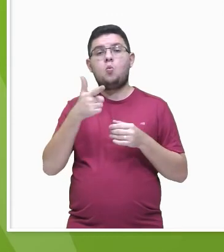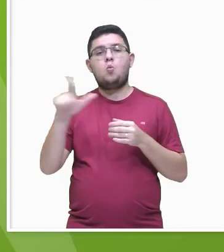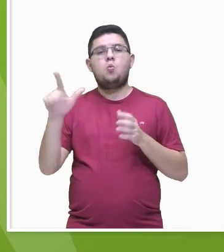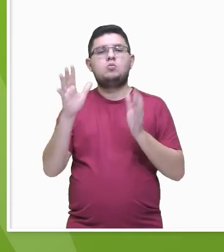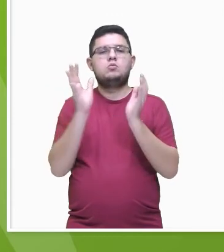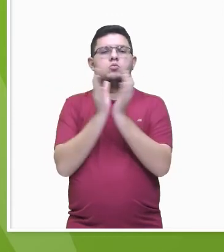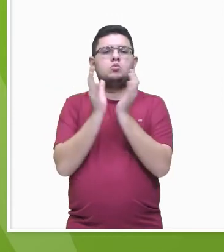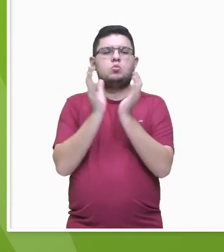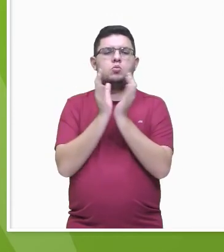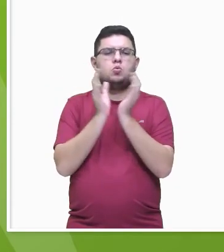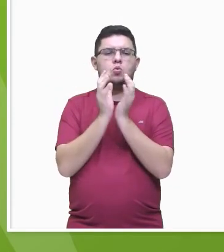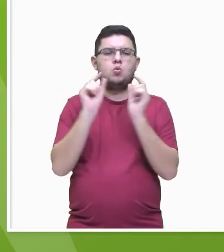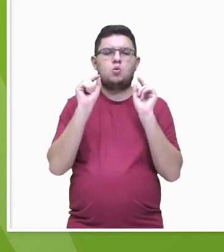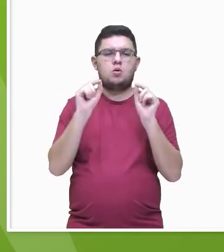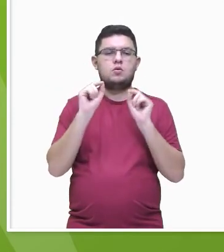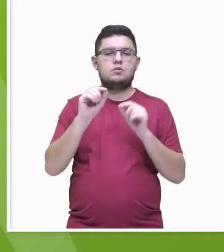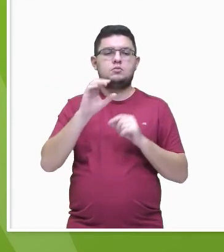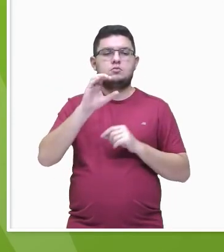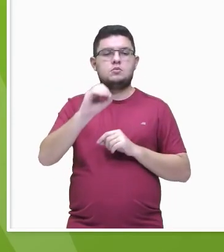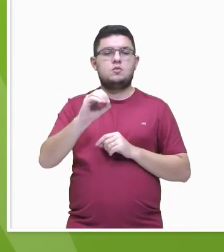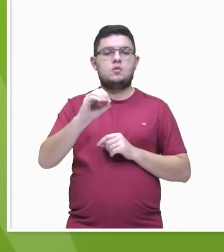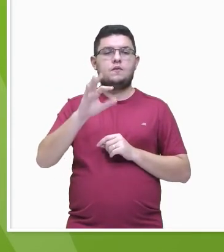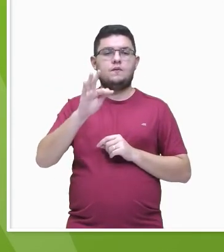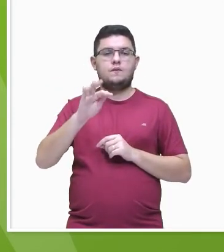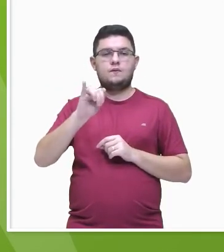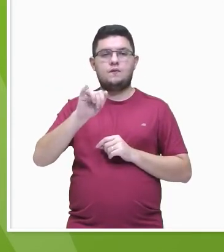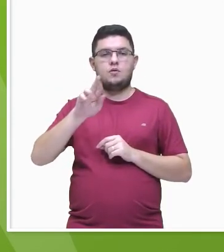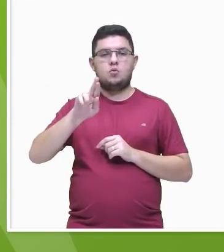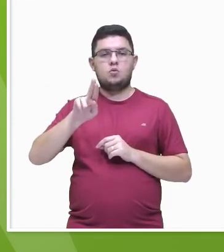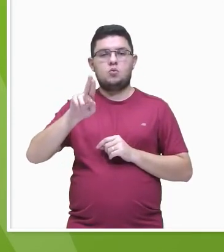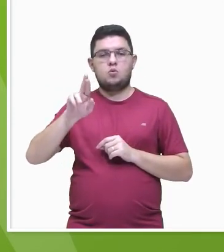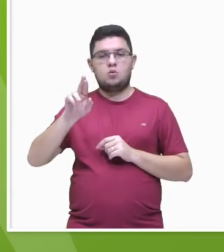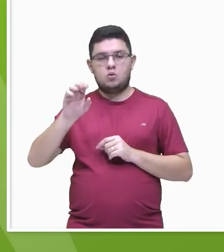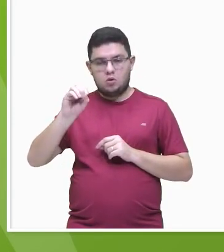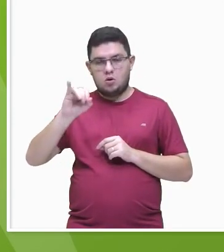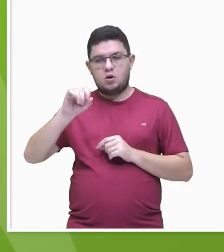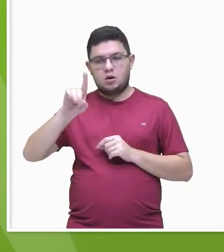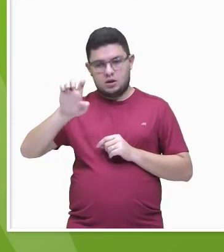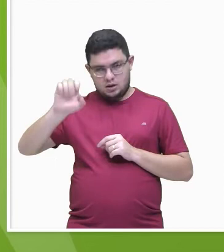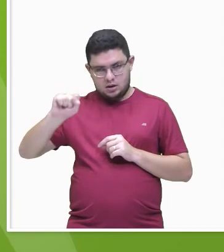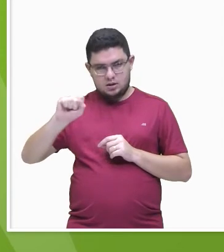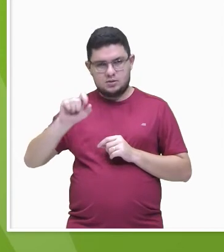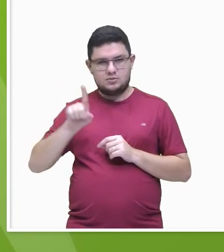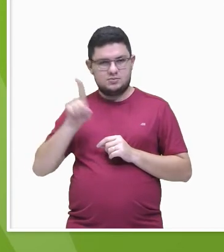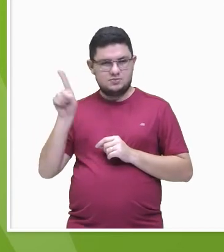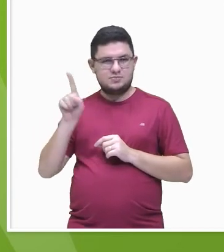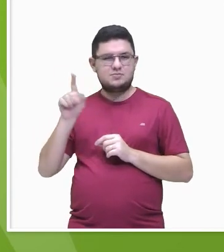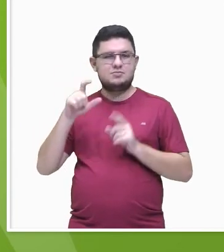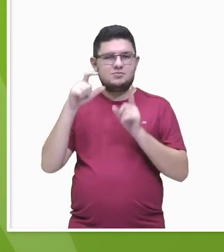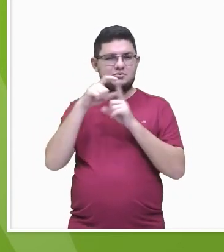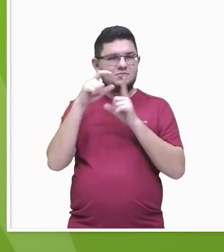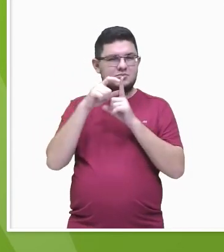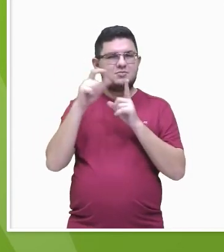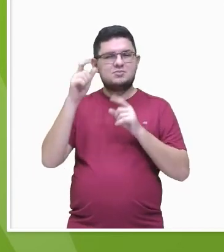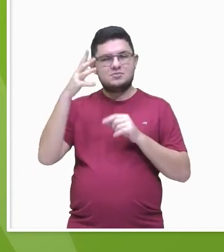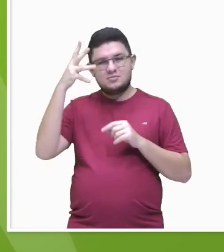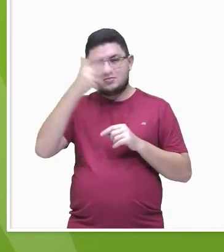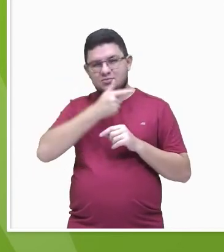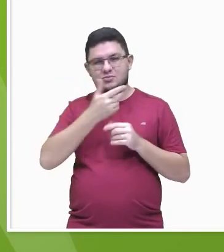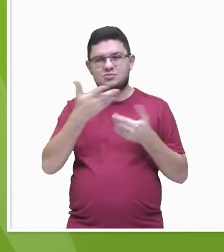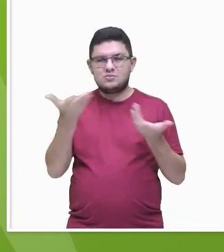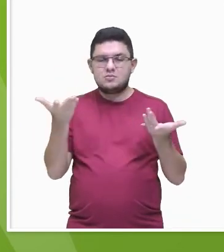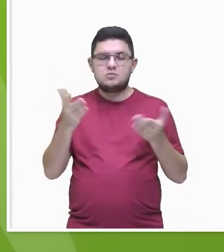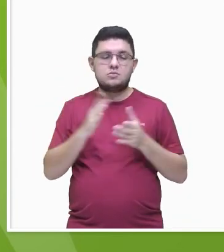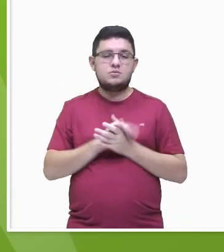são os ofiuroides. Olha aí, nomezinho bem bonito, né? Ofiuroides. E